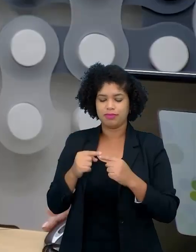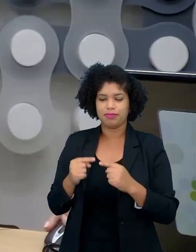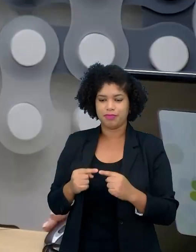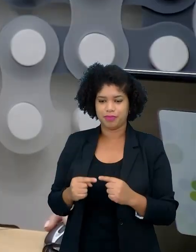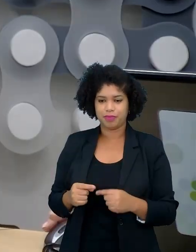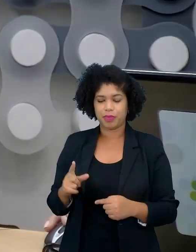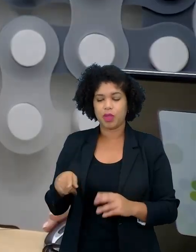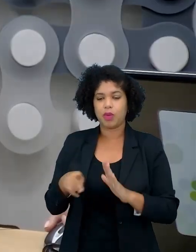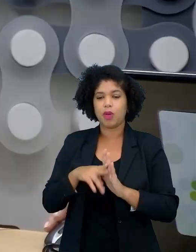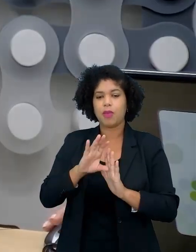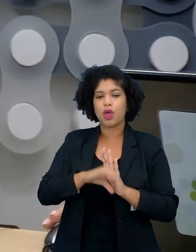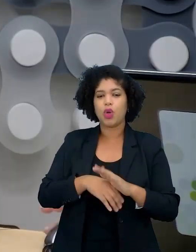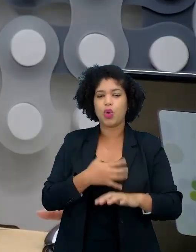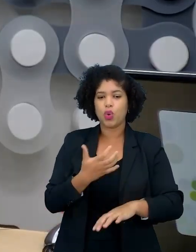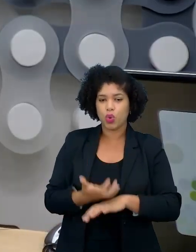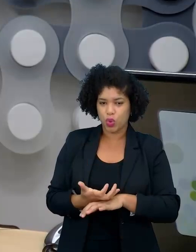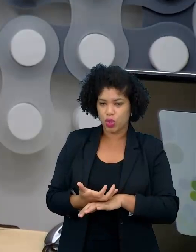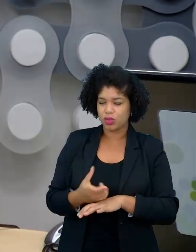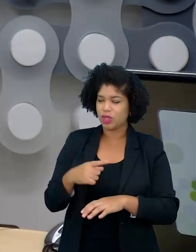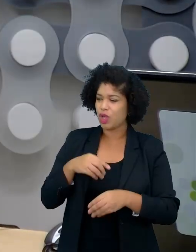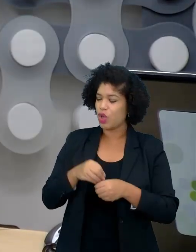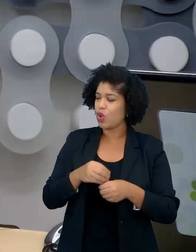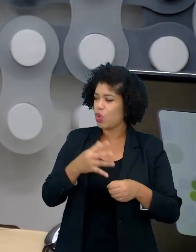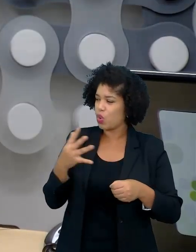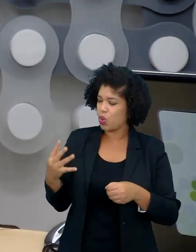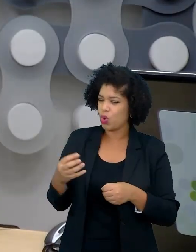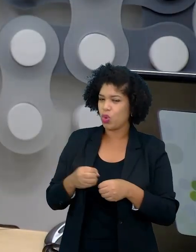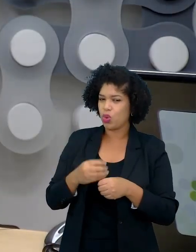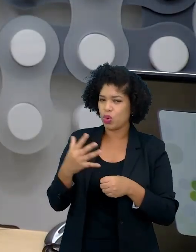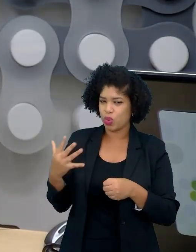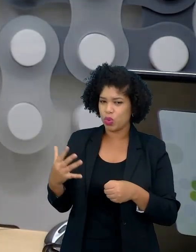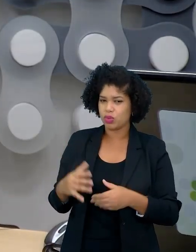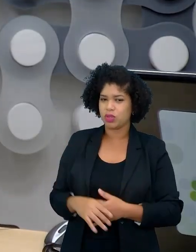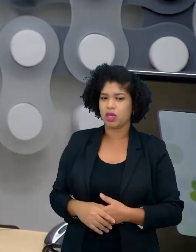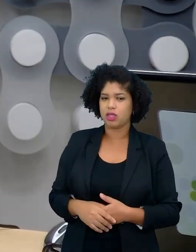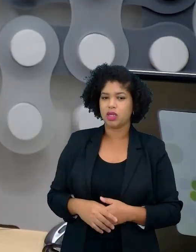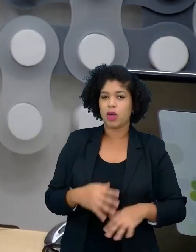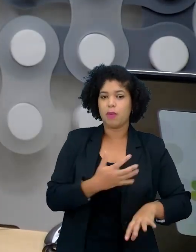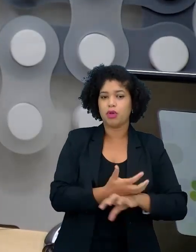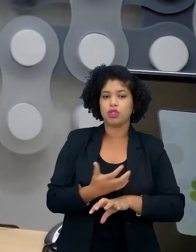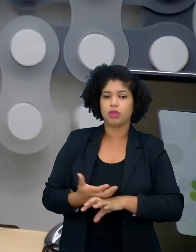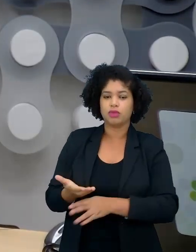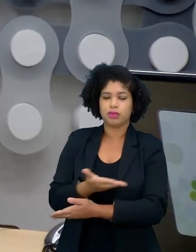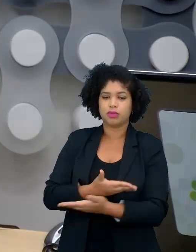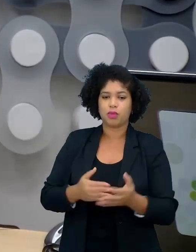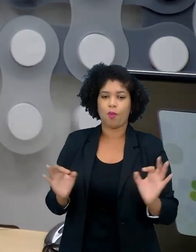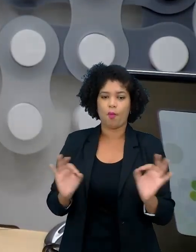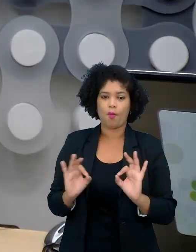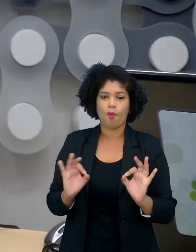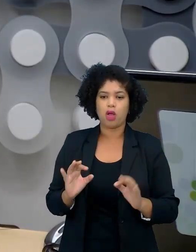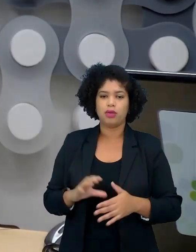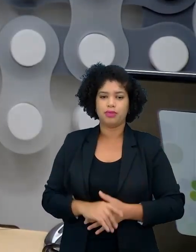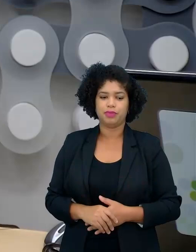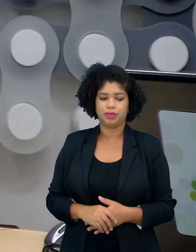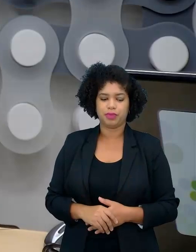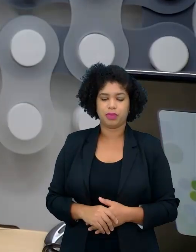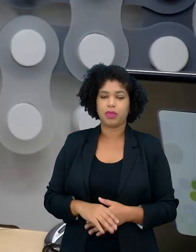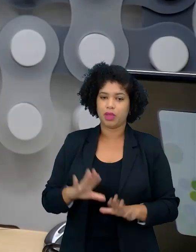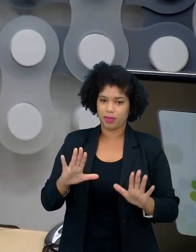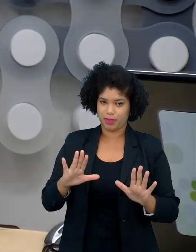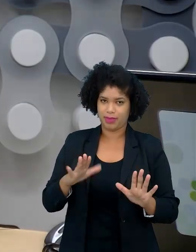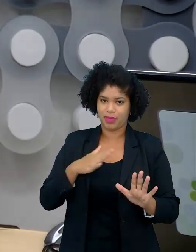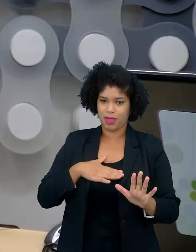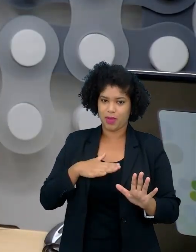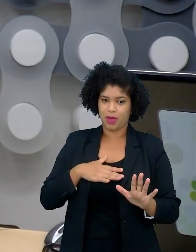dito. O currículo extenso, conteudista, ao invés de inter e multidisciplinar. Então, vamos lá. Primeiro que consolidar